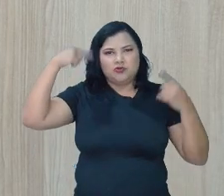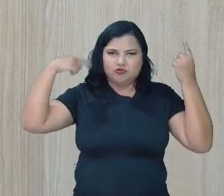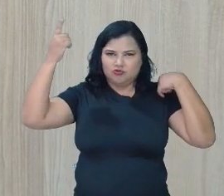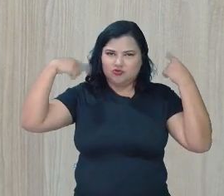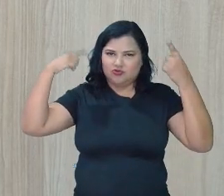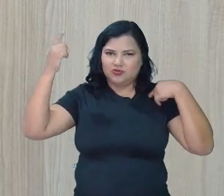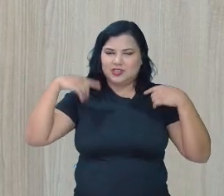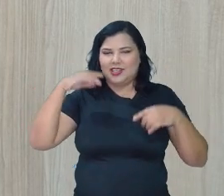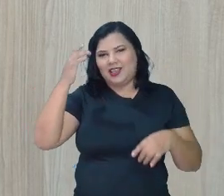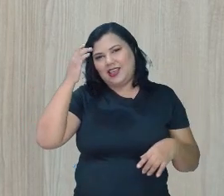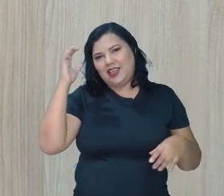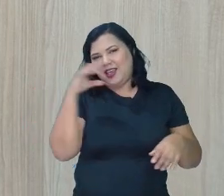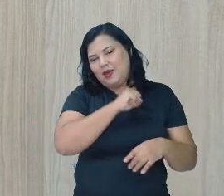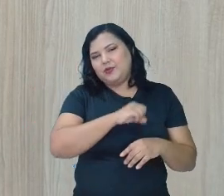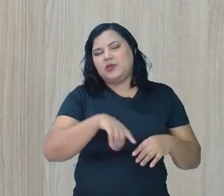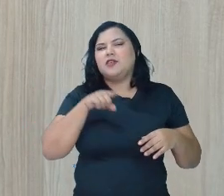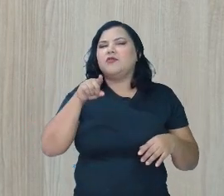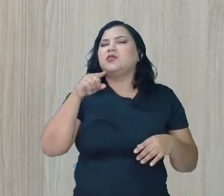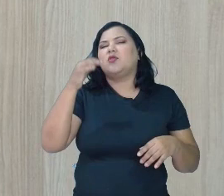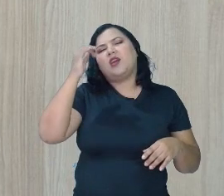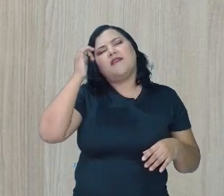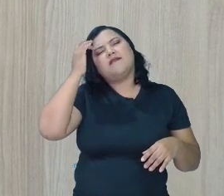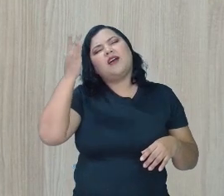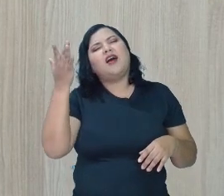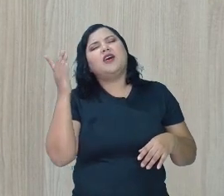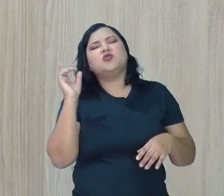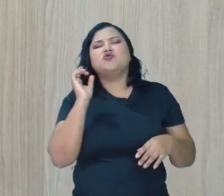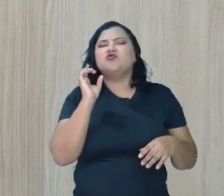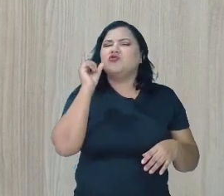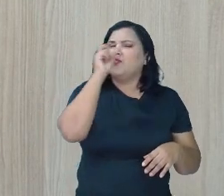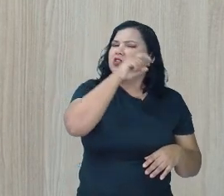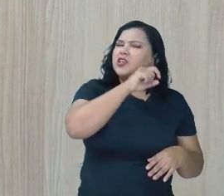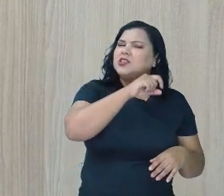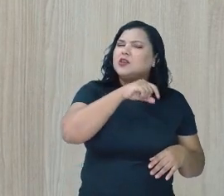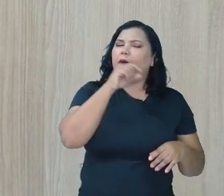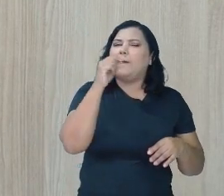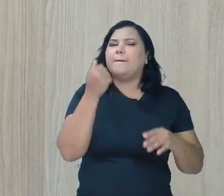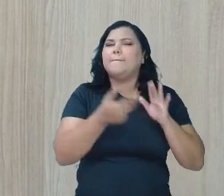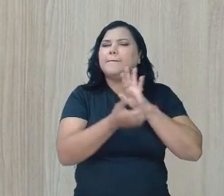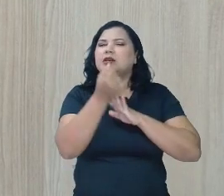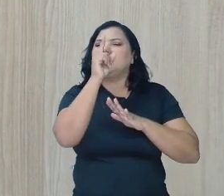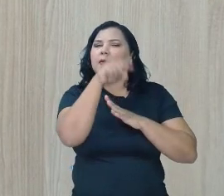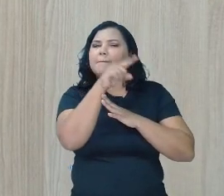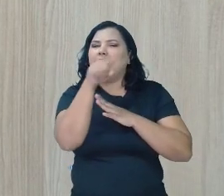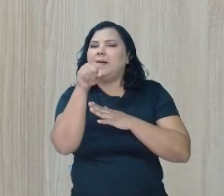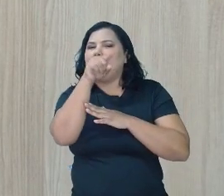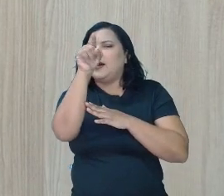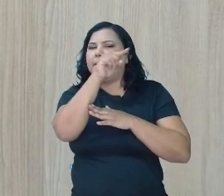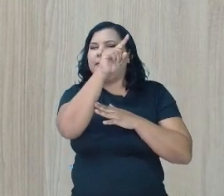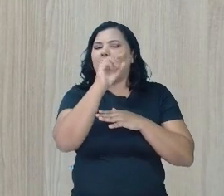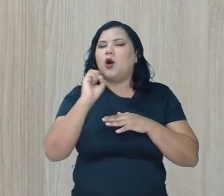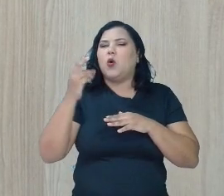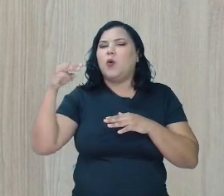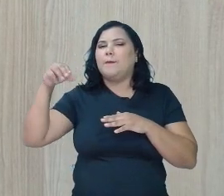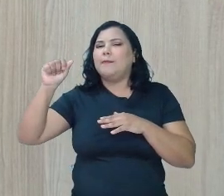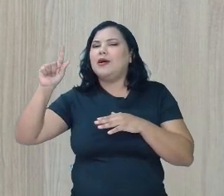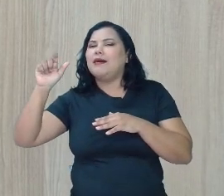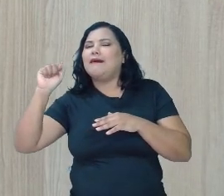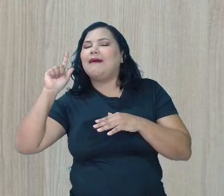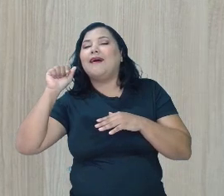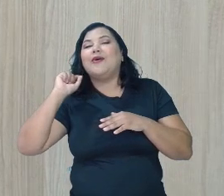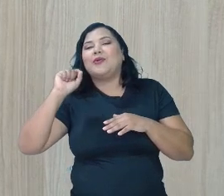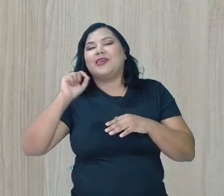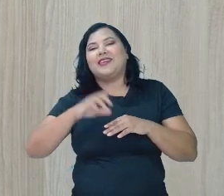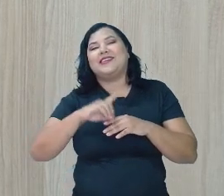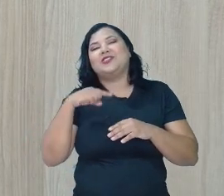rapidinho. E você aí, o que é mais fácil fazer? O que é mais difícil? O boneco de palitinho? O desenho do mangá? O que é? A